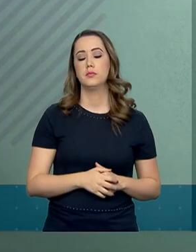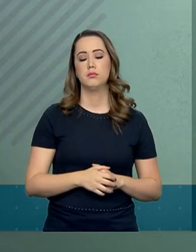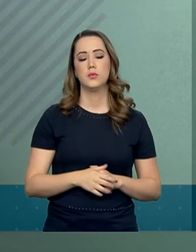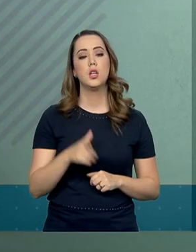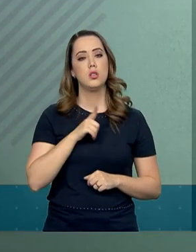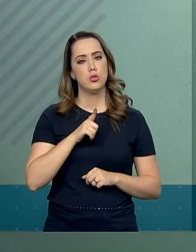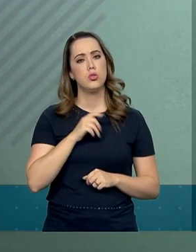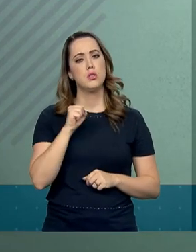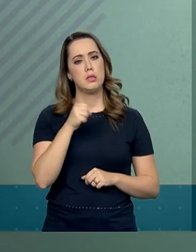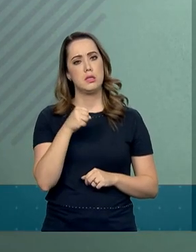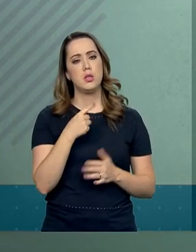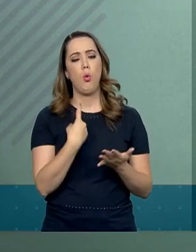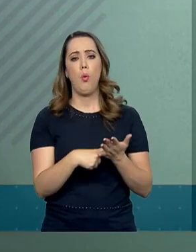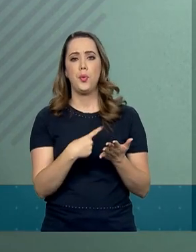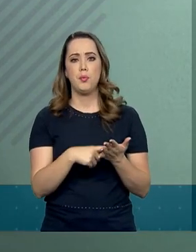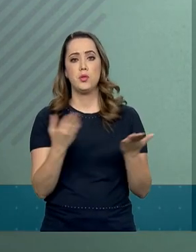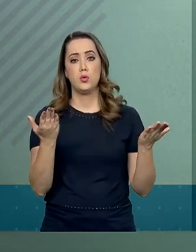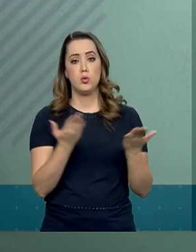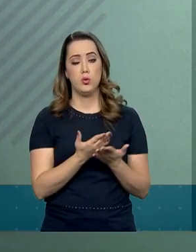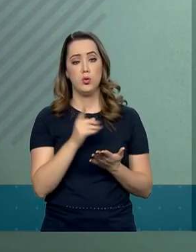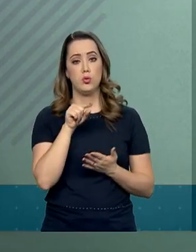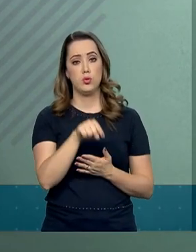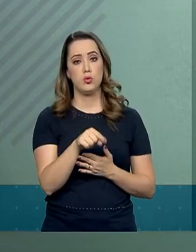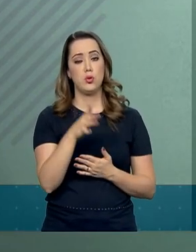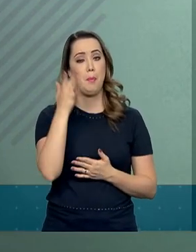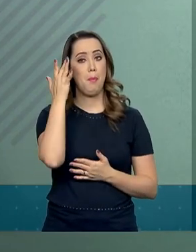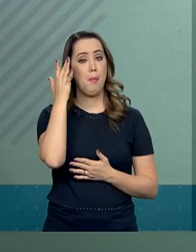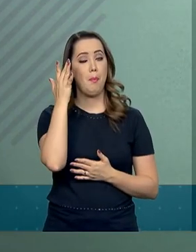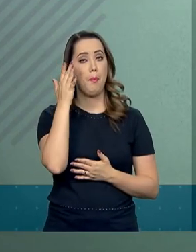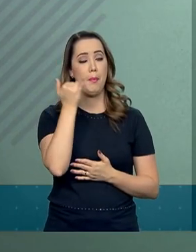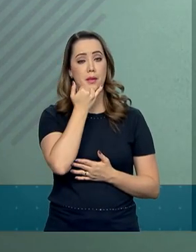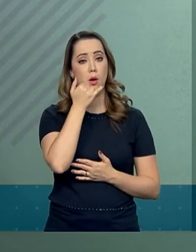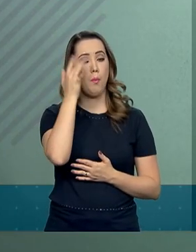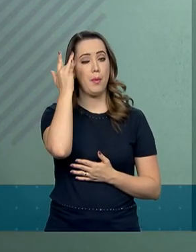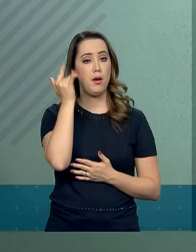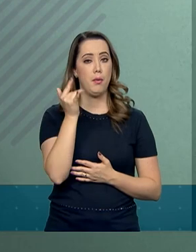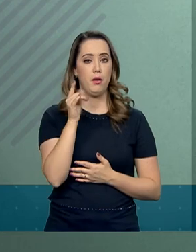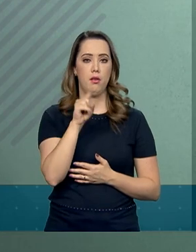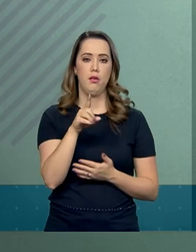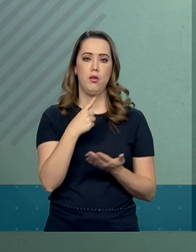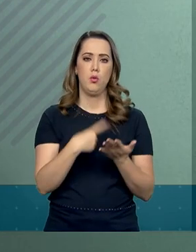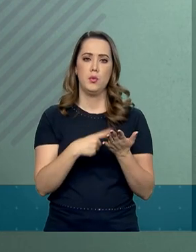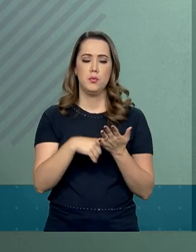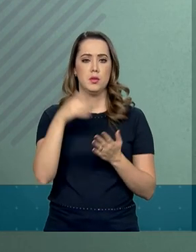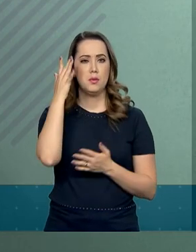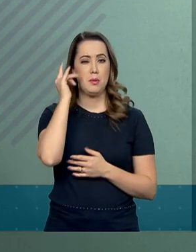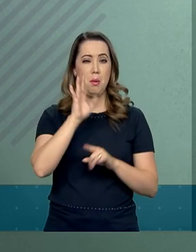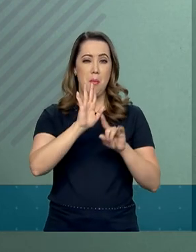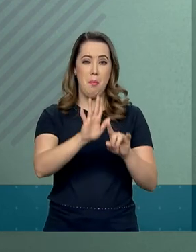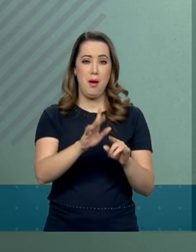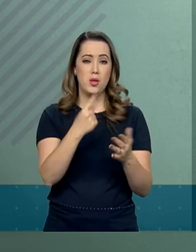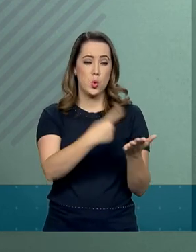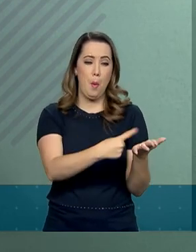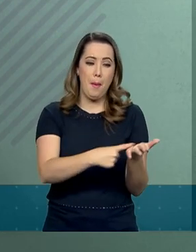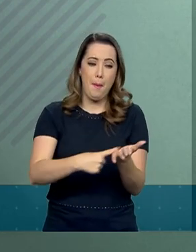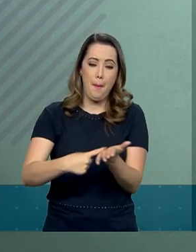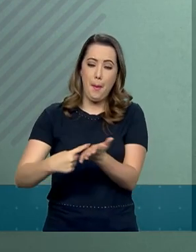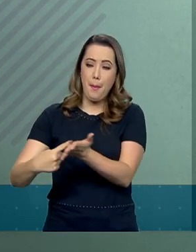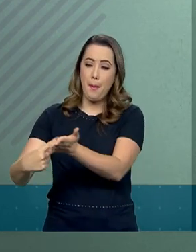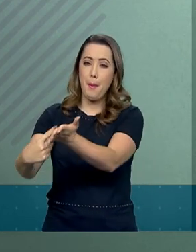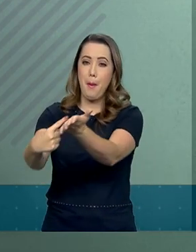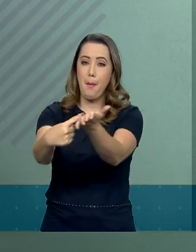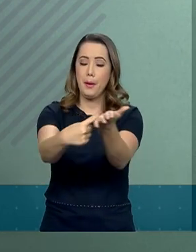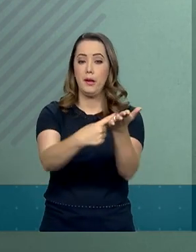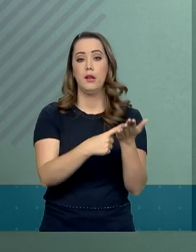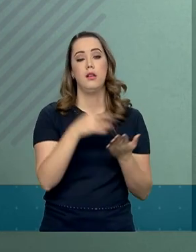do ministro do turismo com o presidente para amanhã não obstante a agenda está muito muito encavalado nós